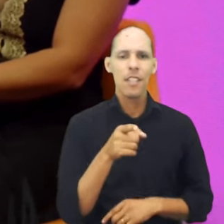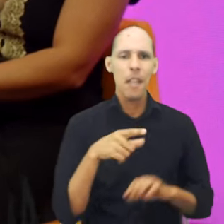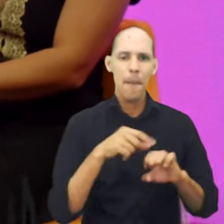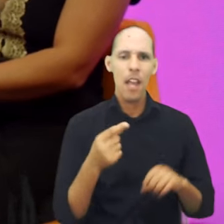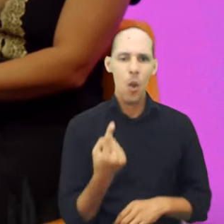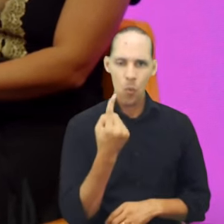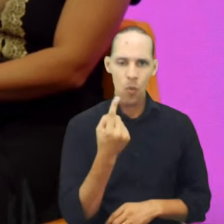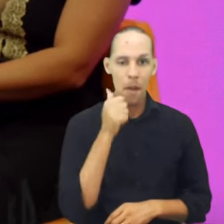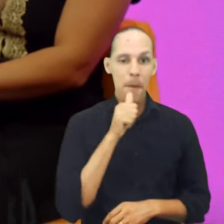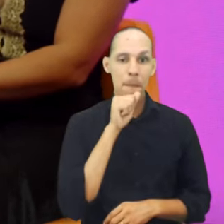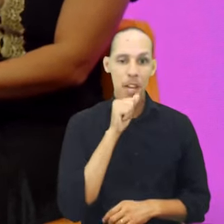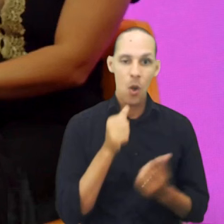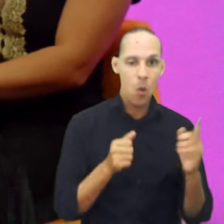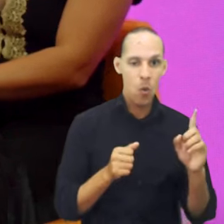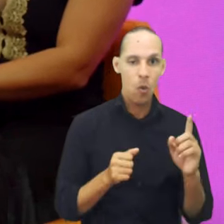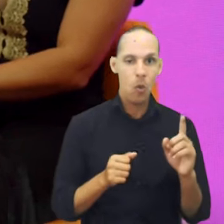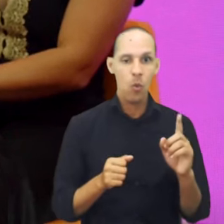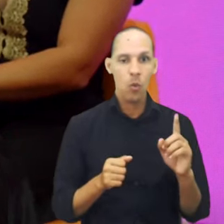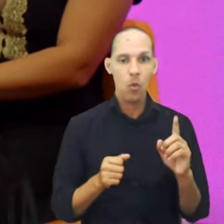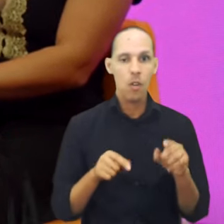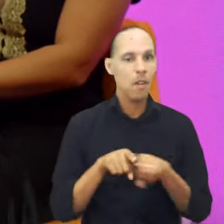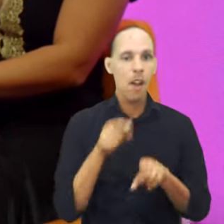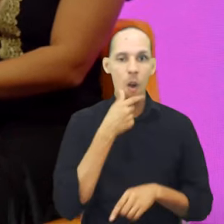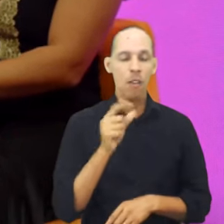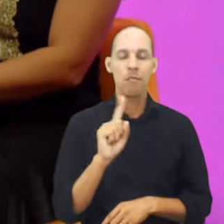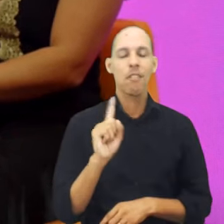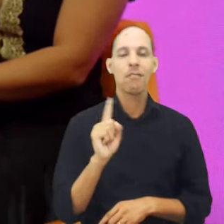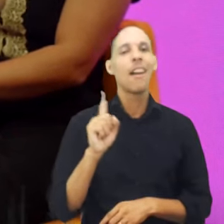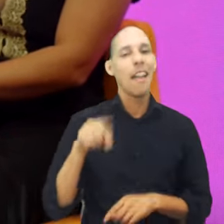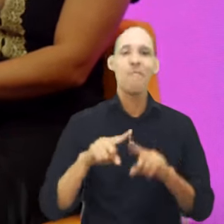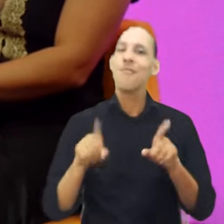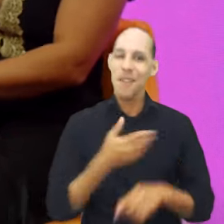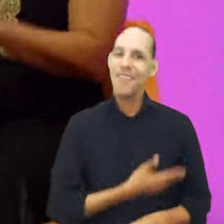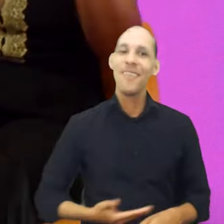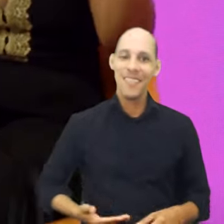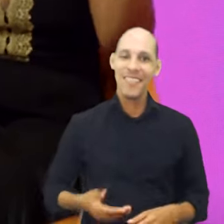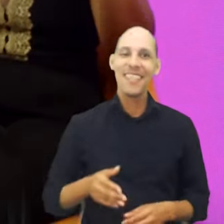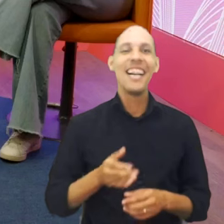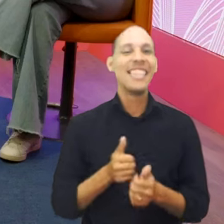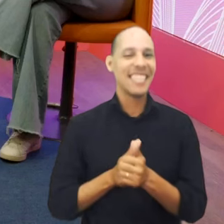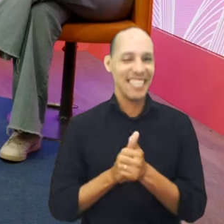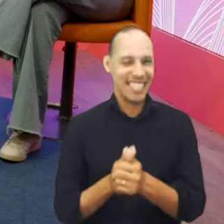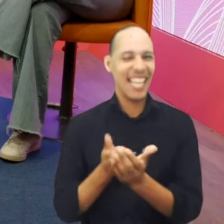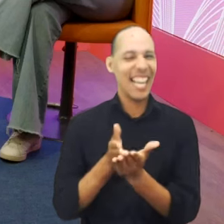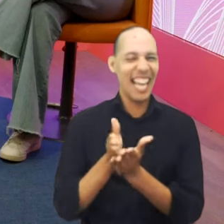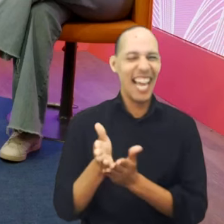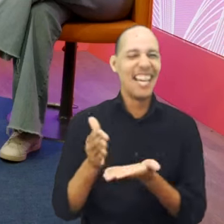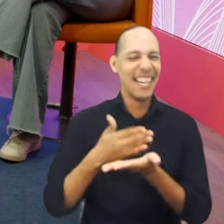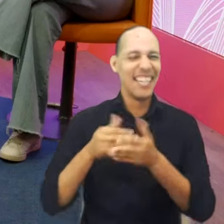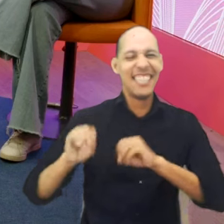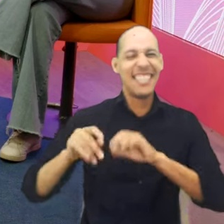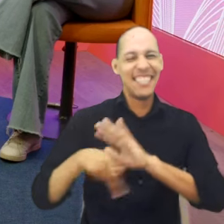empreendedora depois da sua mãe? O seu irmão não é empreendedor? Não, meu irmão não. Meu irmão é funcionário público. Ah, ele seguiu a cartilha. A